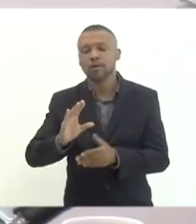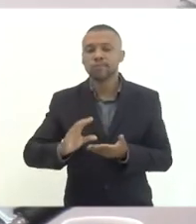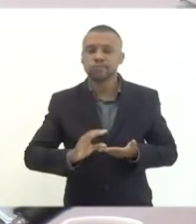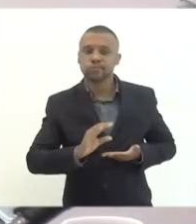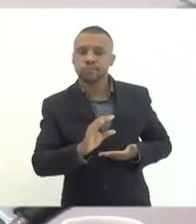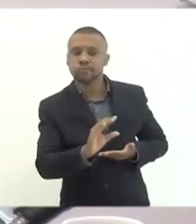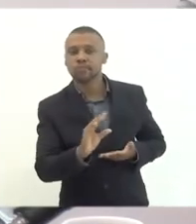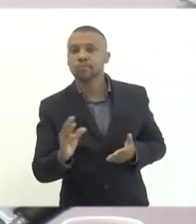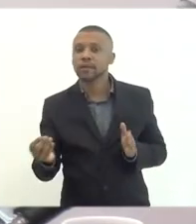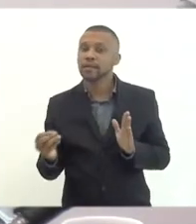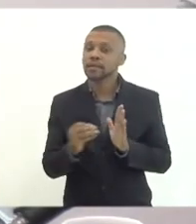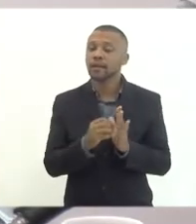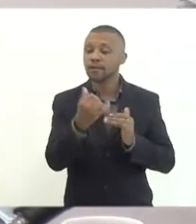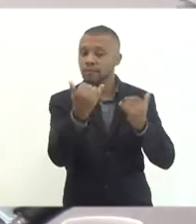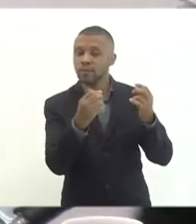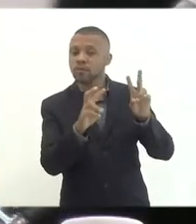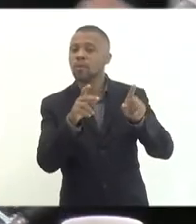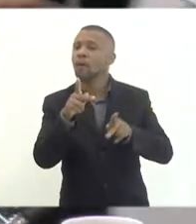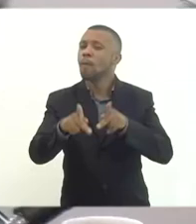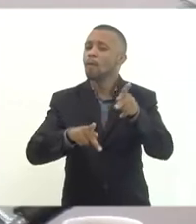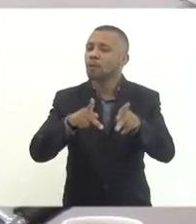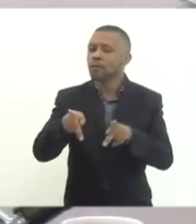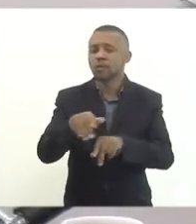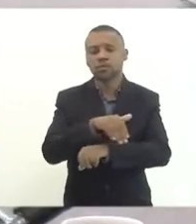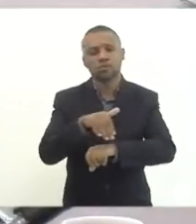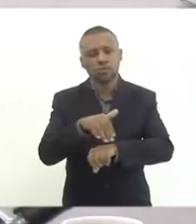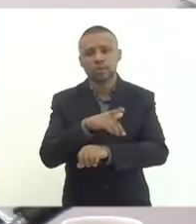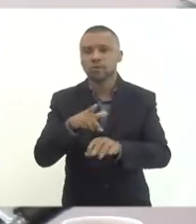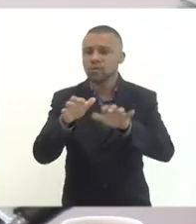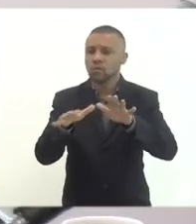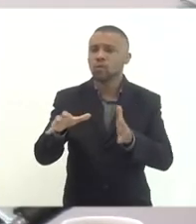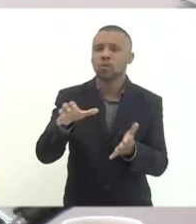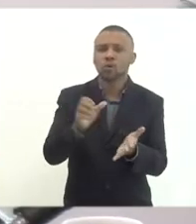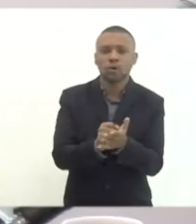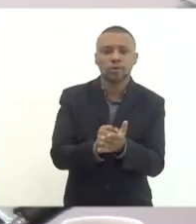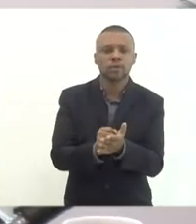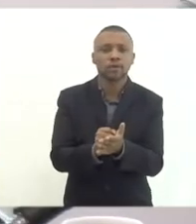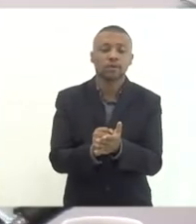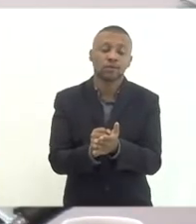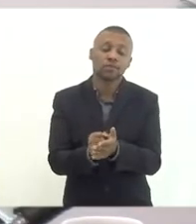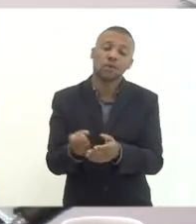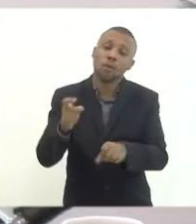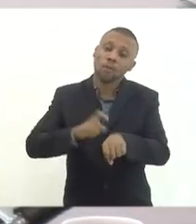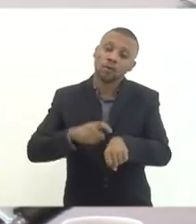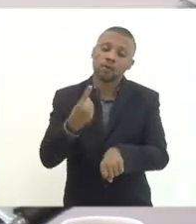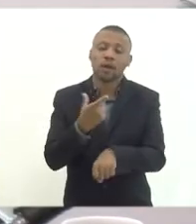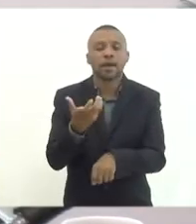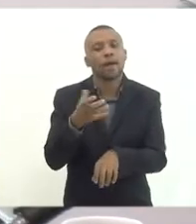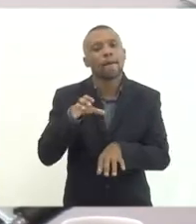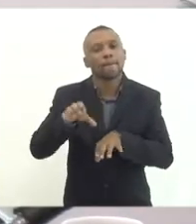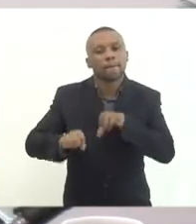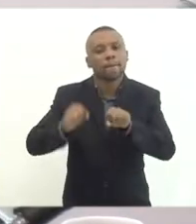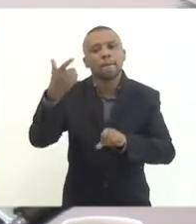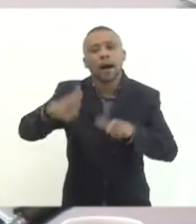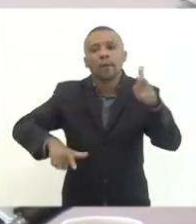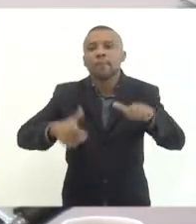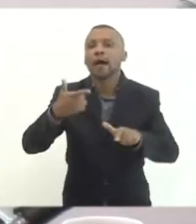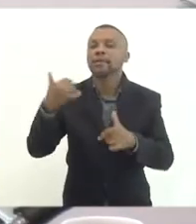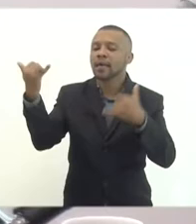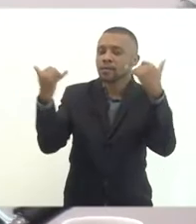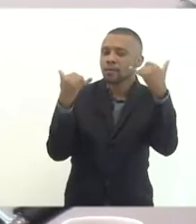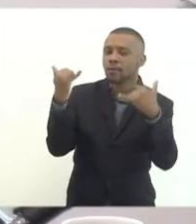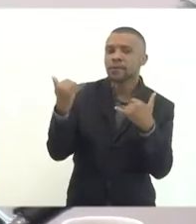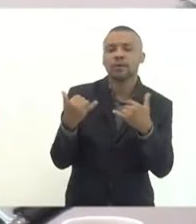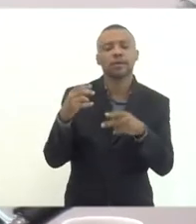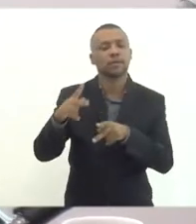previne Brasil população de rua sendo cadastradas pelas equipes de construção na rua e o momento que a gente queria buscar mais ainda que essa população fosse